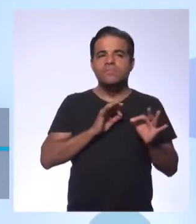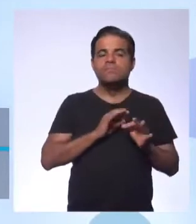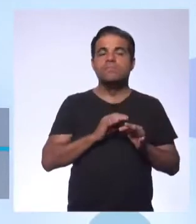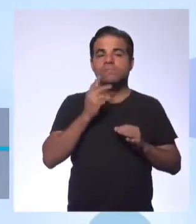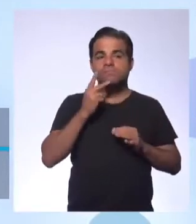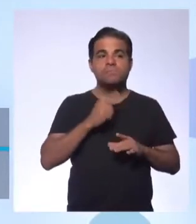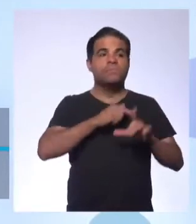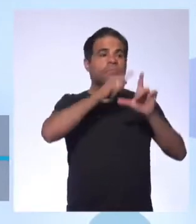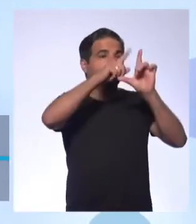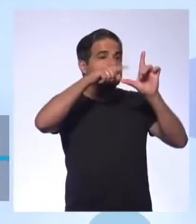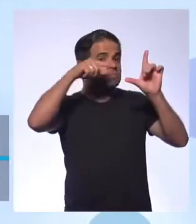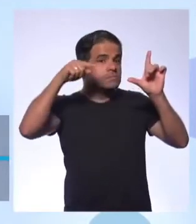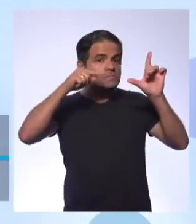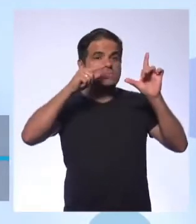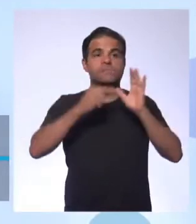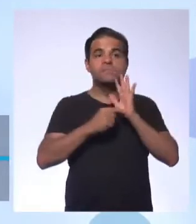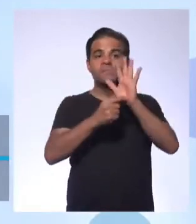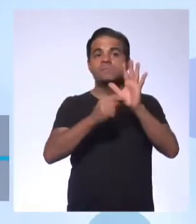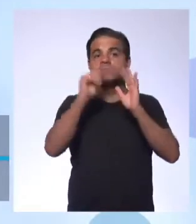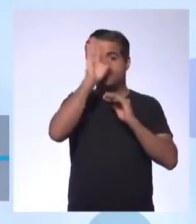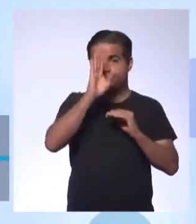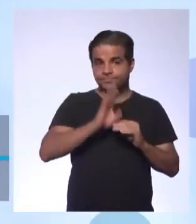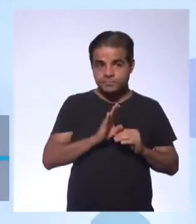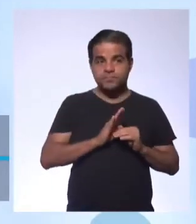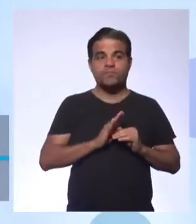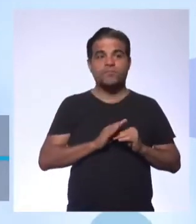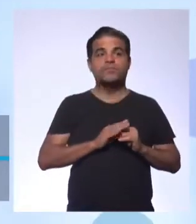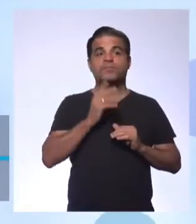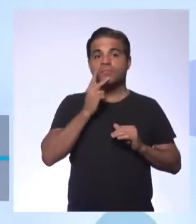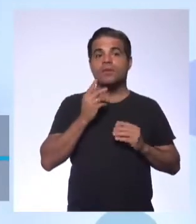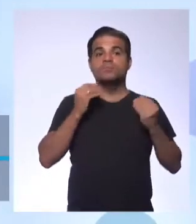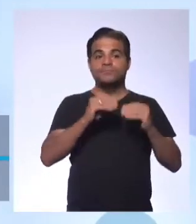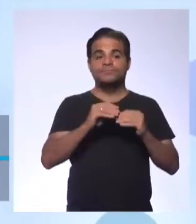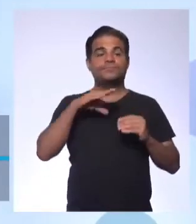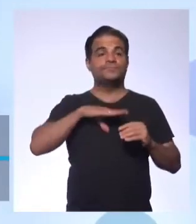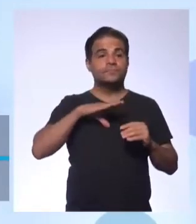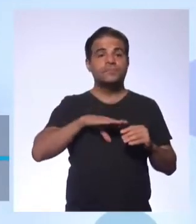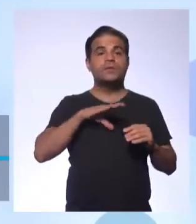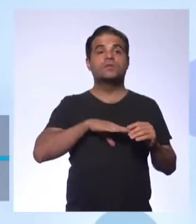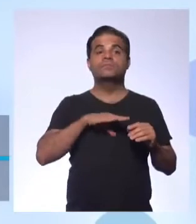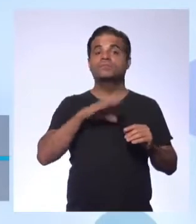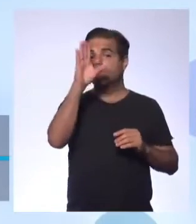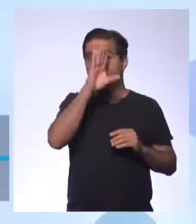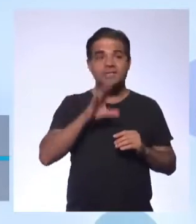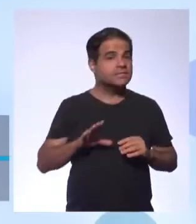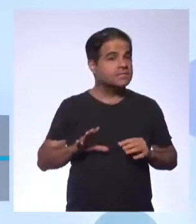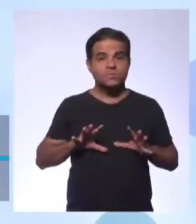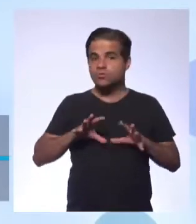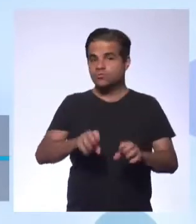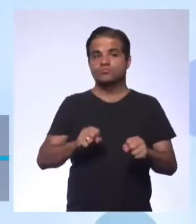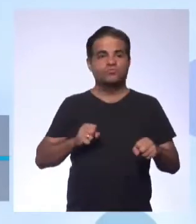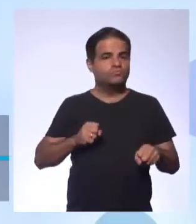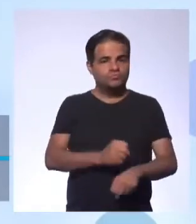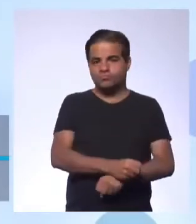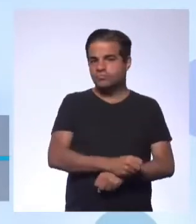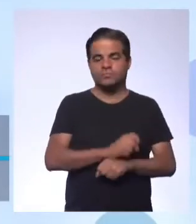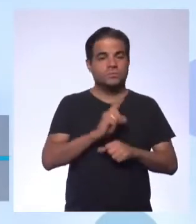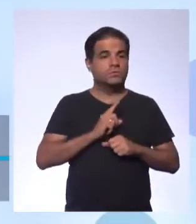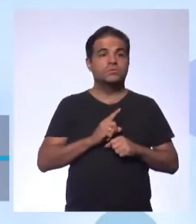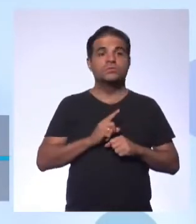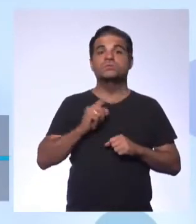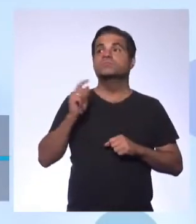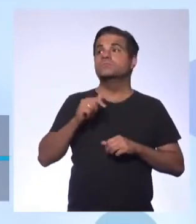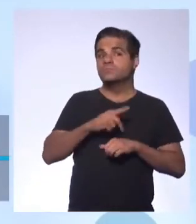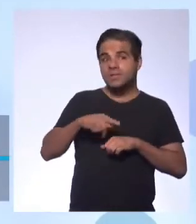lá no gráfico aparece Brasil, lê-se Portugal. Então, o Brasil não escravizou. O país,